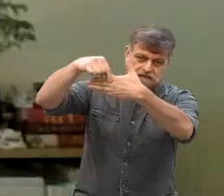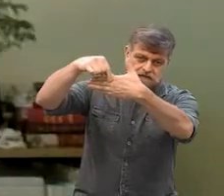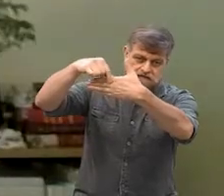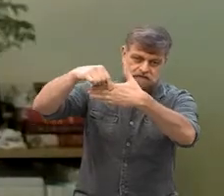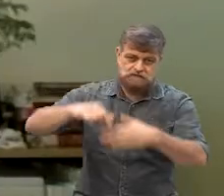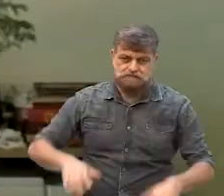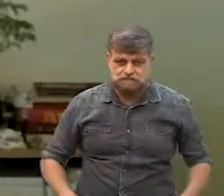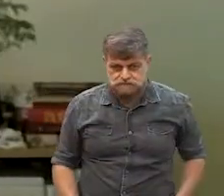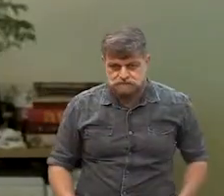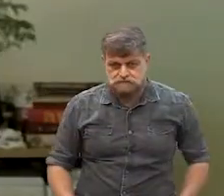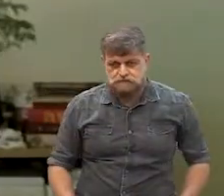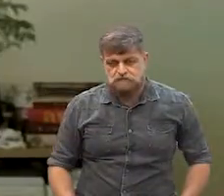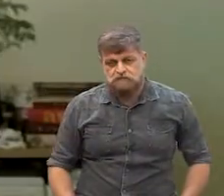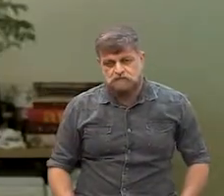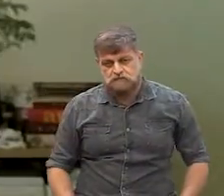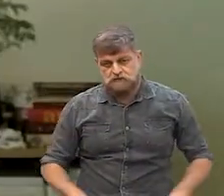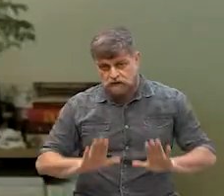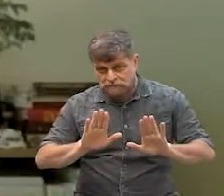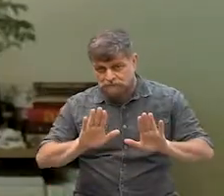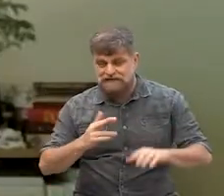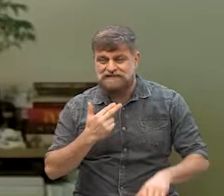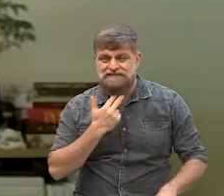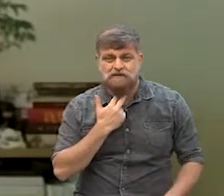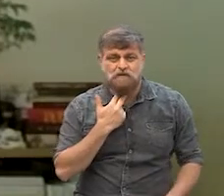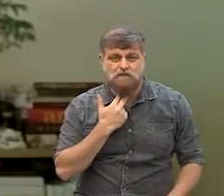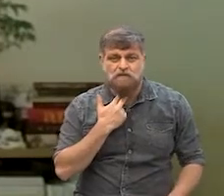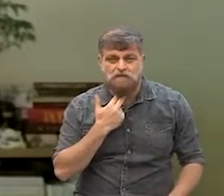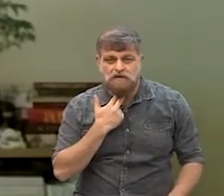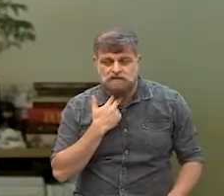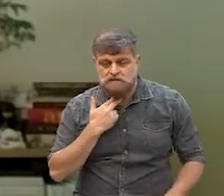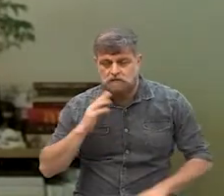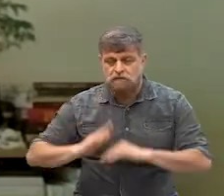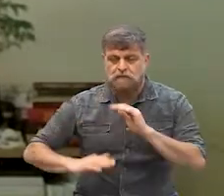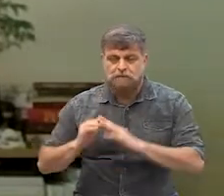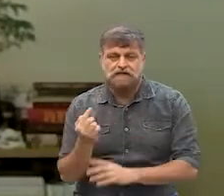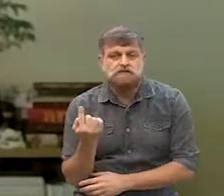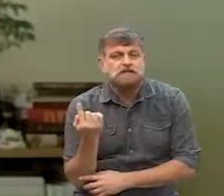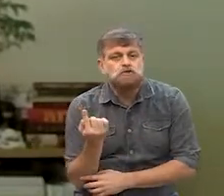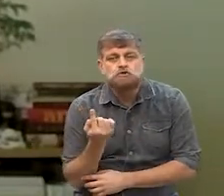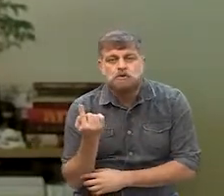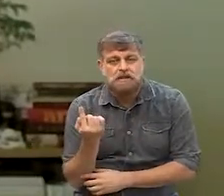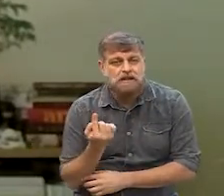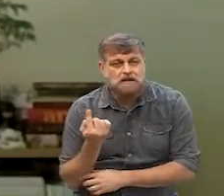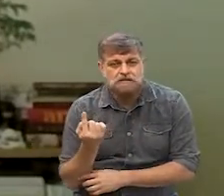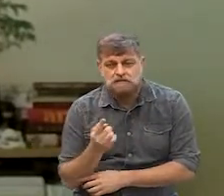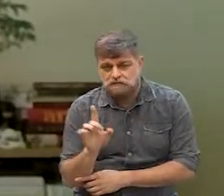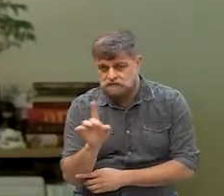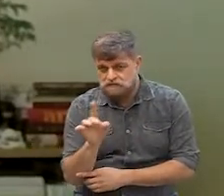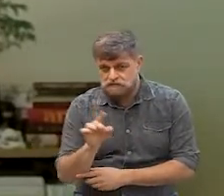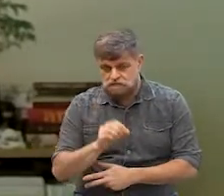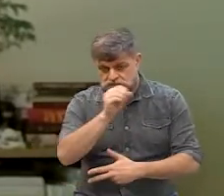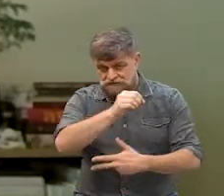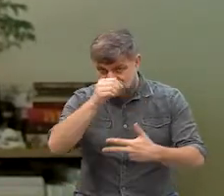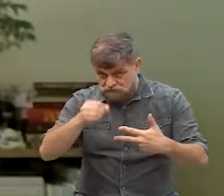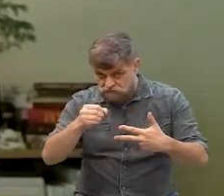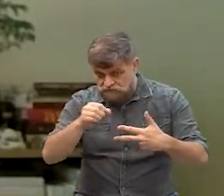de liderança nesse movimento, mas não de ação isolada, né? Ele